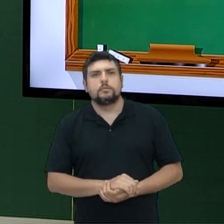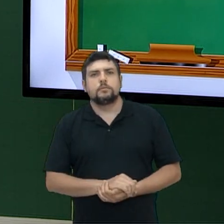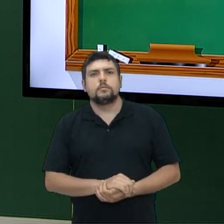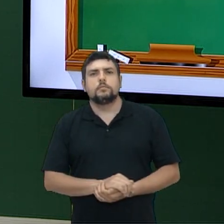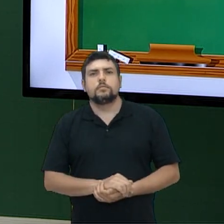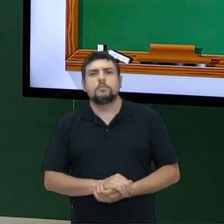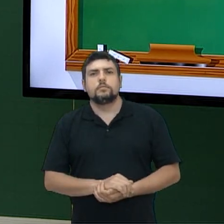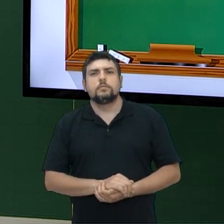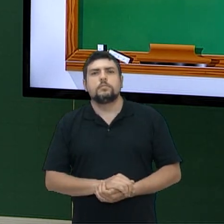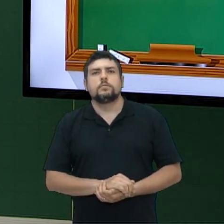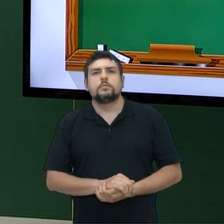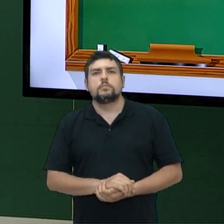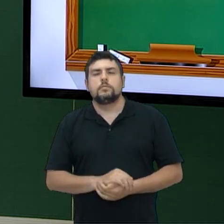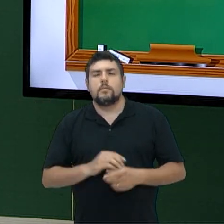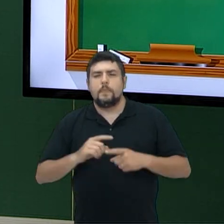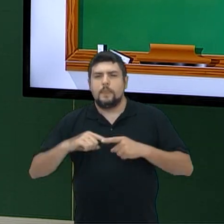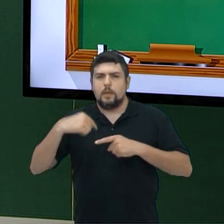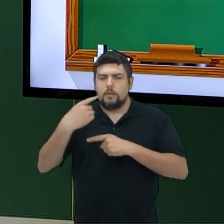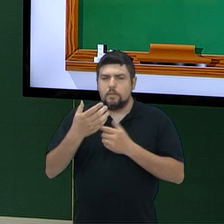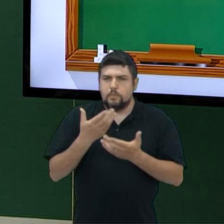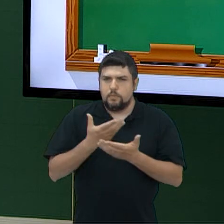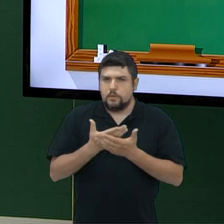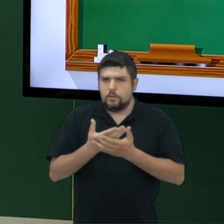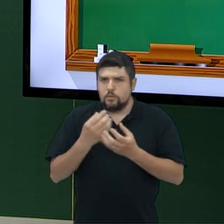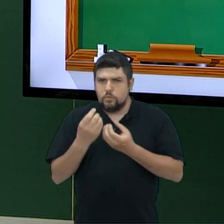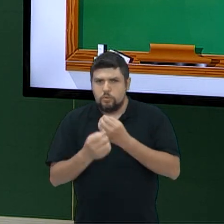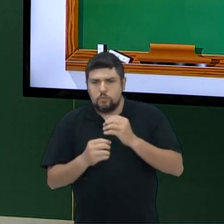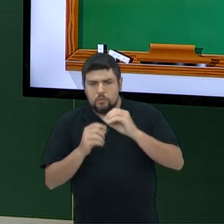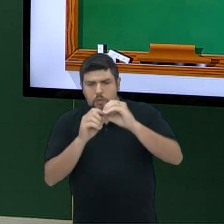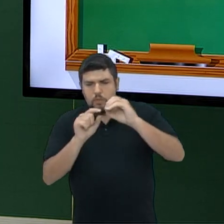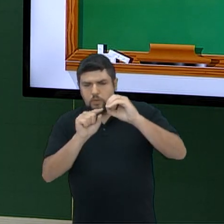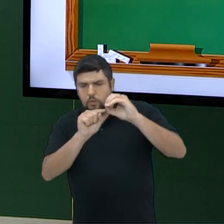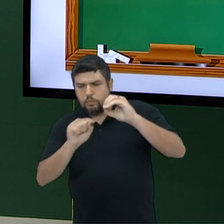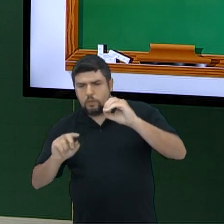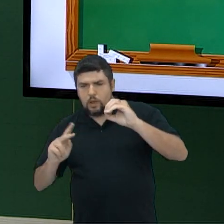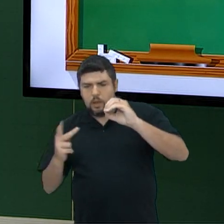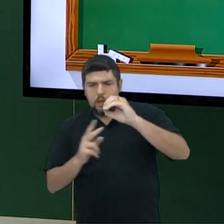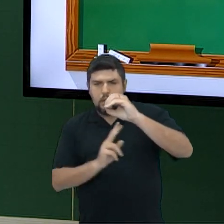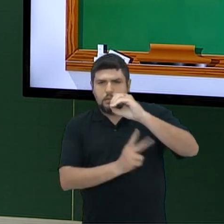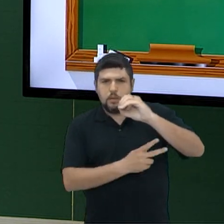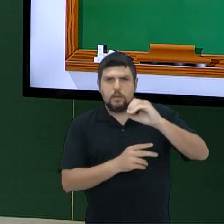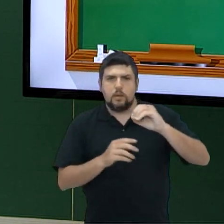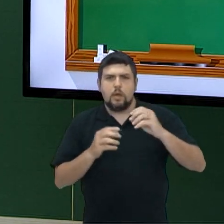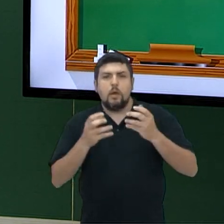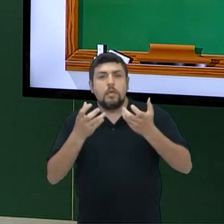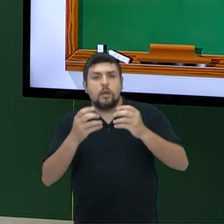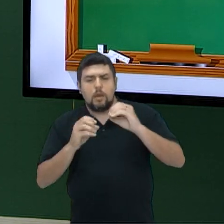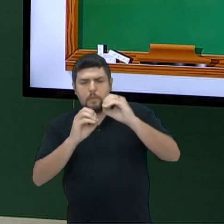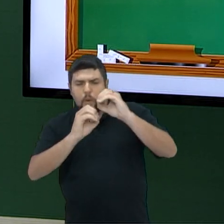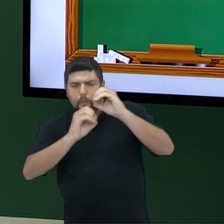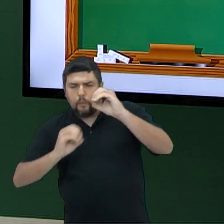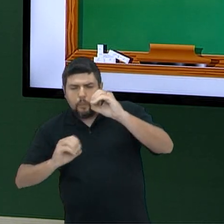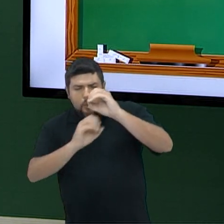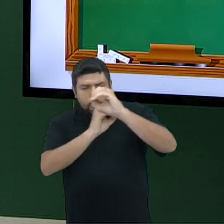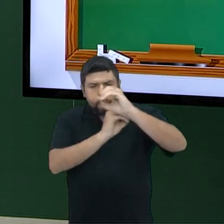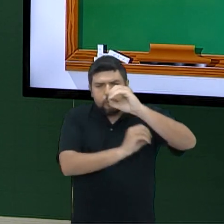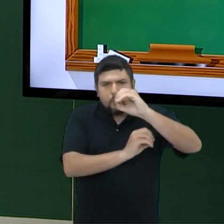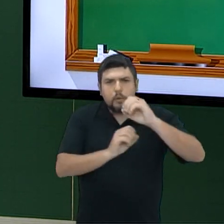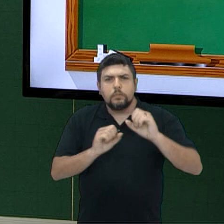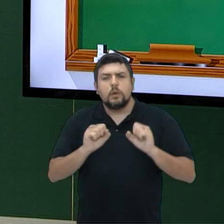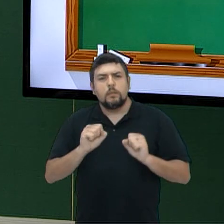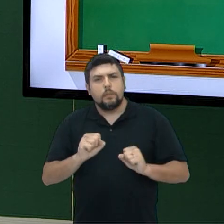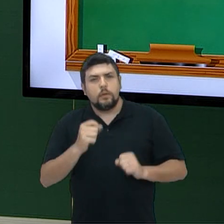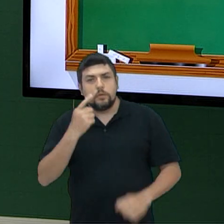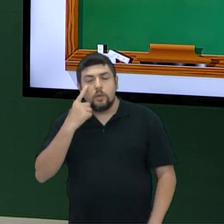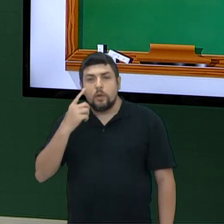molecular que nós vamos trabalhar nas aulas seguintes. Se eu quiser fazer em bolinha, só para não perder o costume, né, galera? Essa daqui